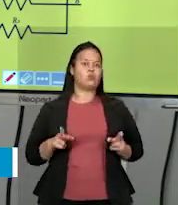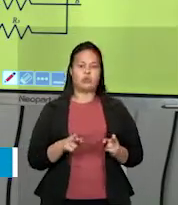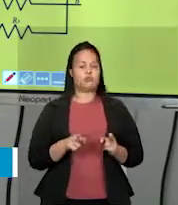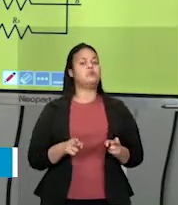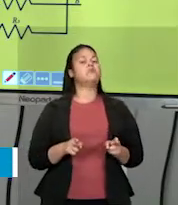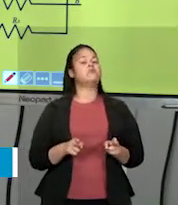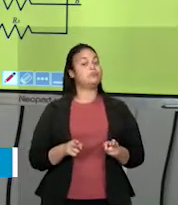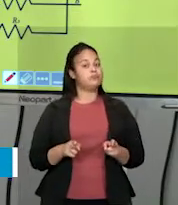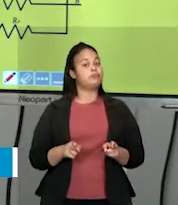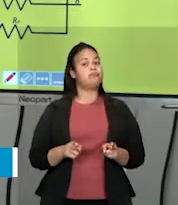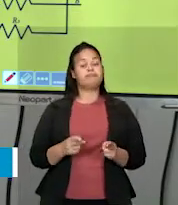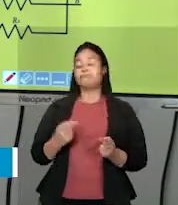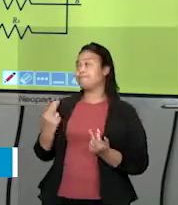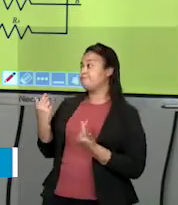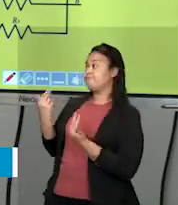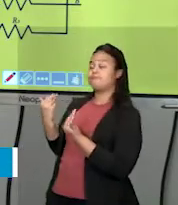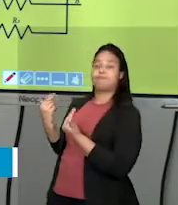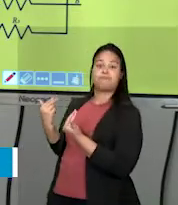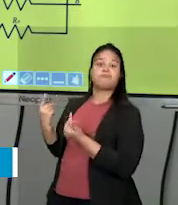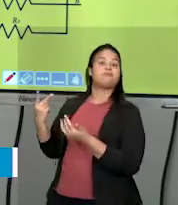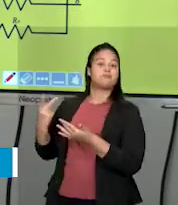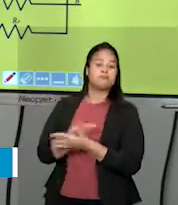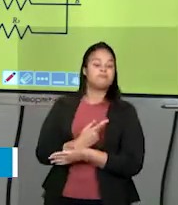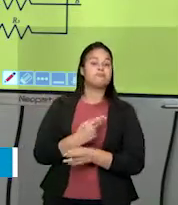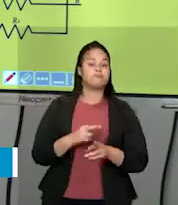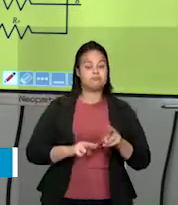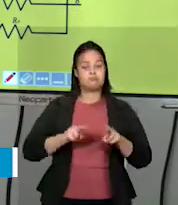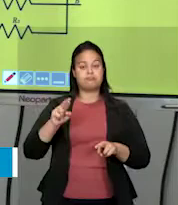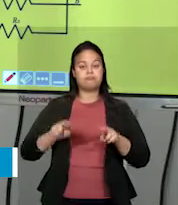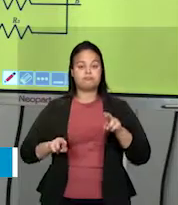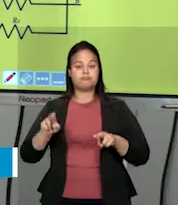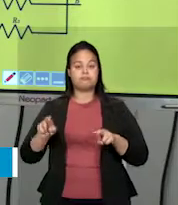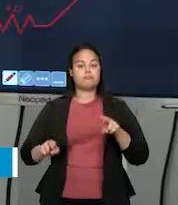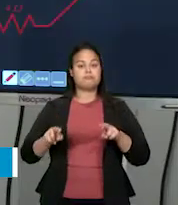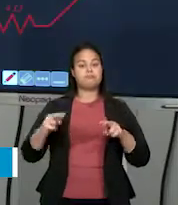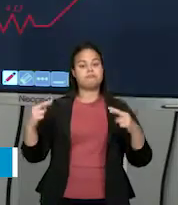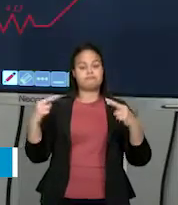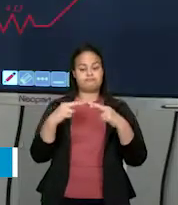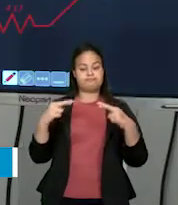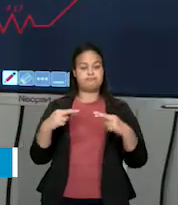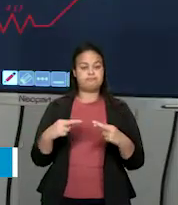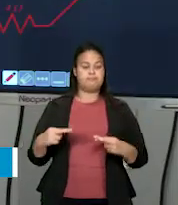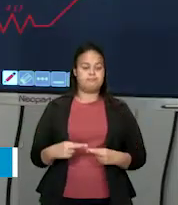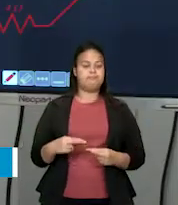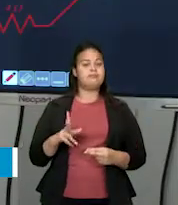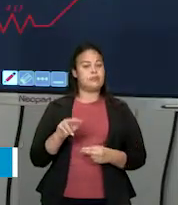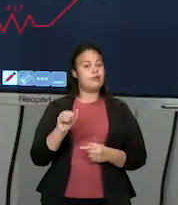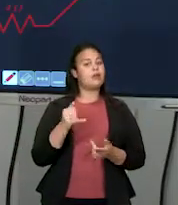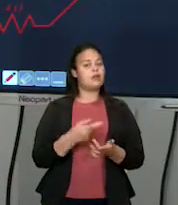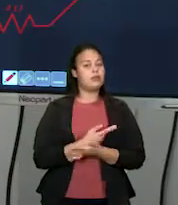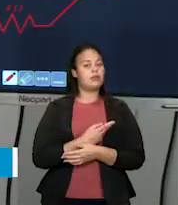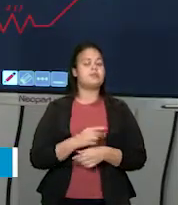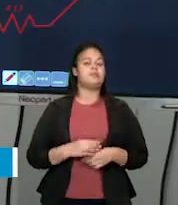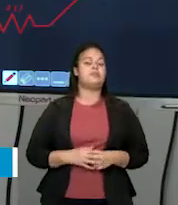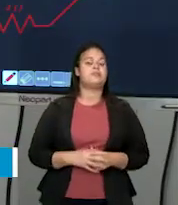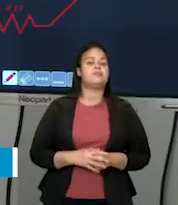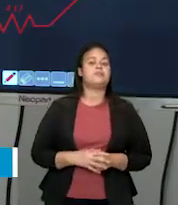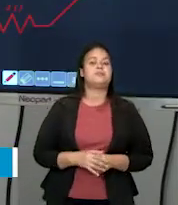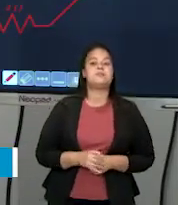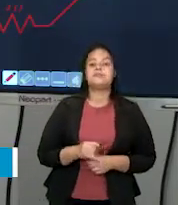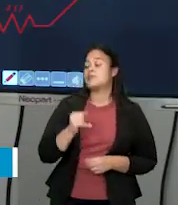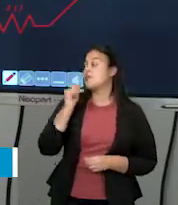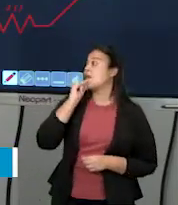vai acontecer na associação de resistores em paralelo. Então, vamos fazer um